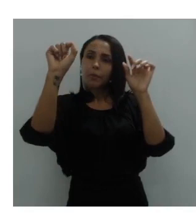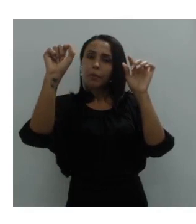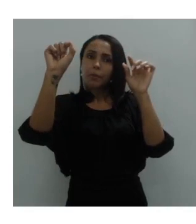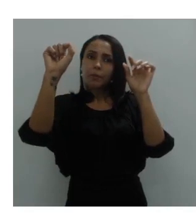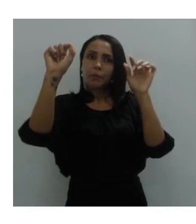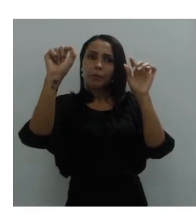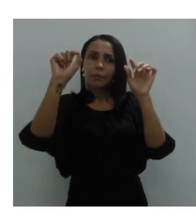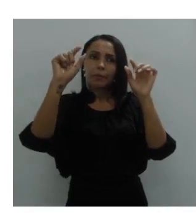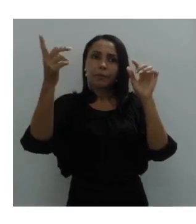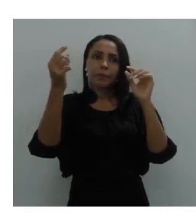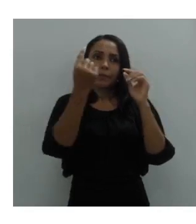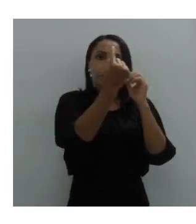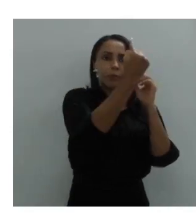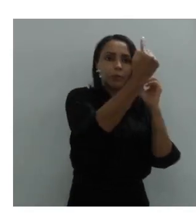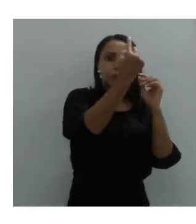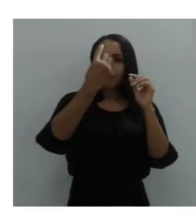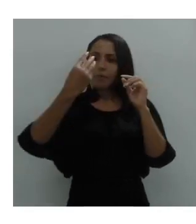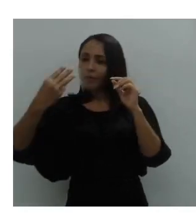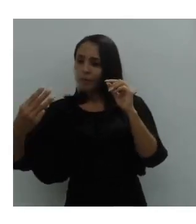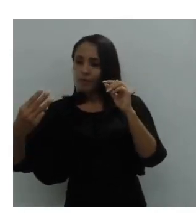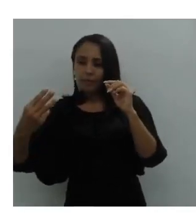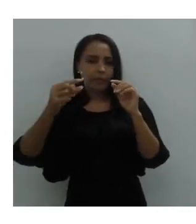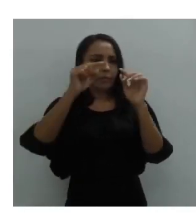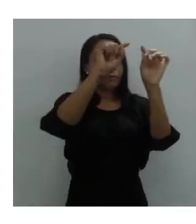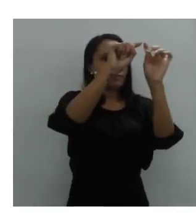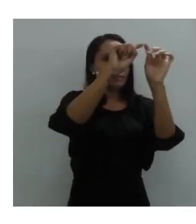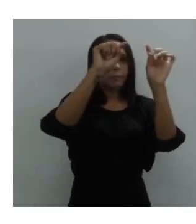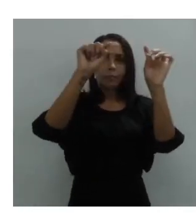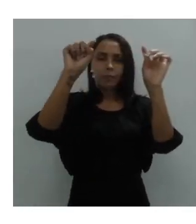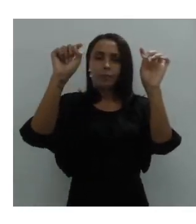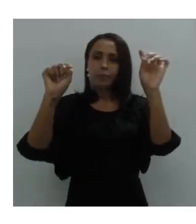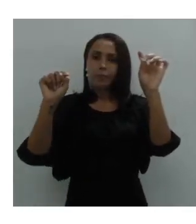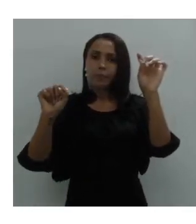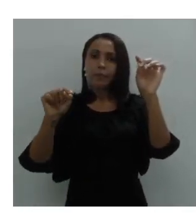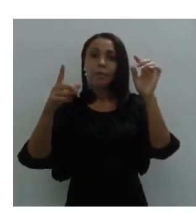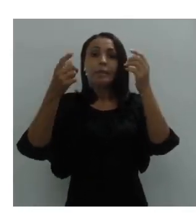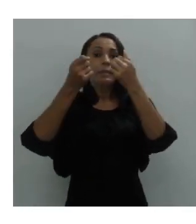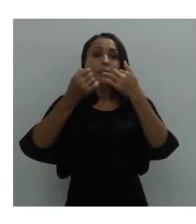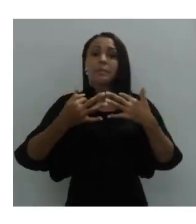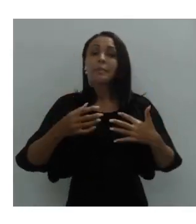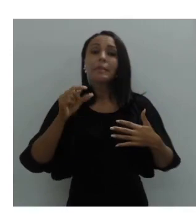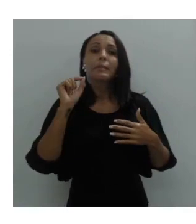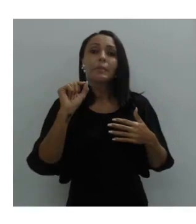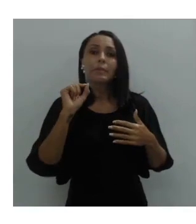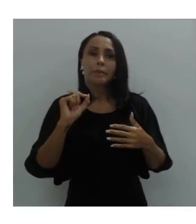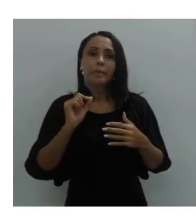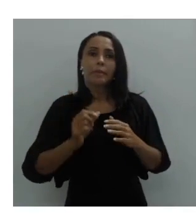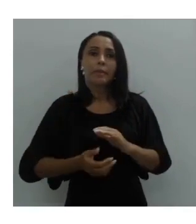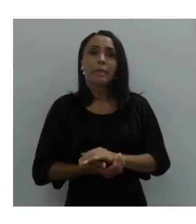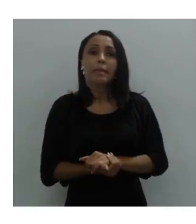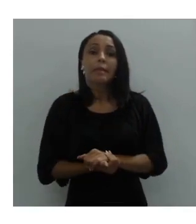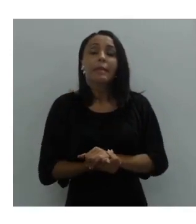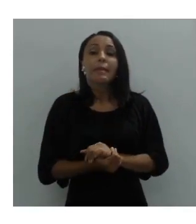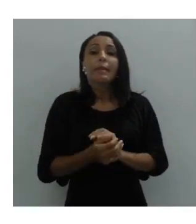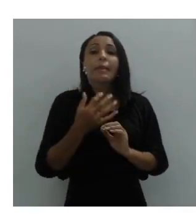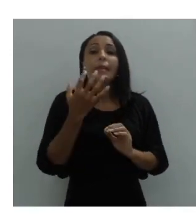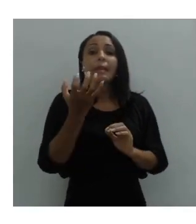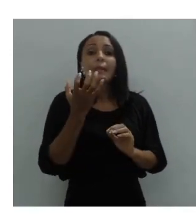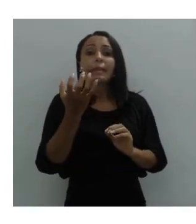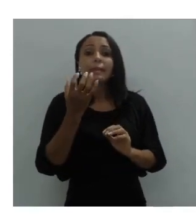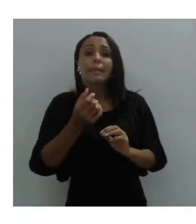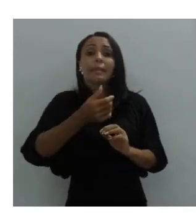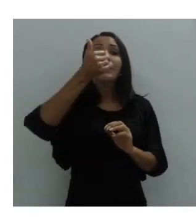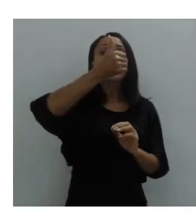parte. Quando diz assim, localizar o ponto 3 e 1, ele está querendo dizer o quê? Ele está querendo dizer que o